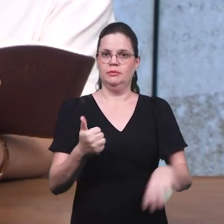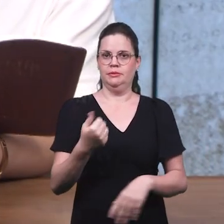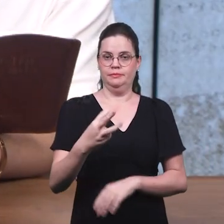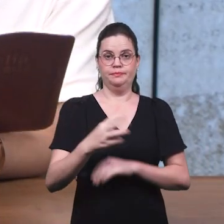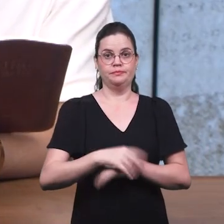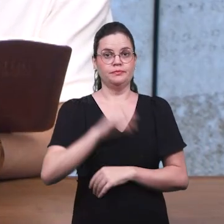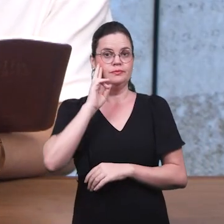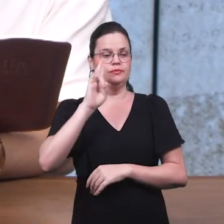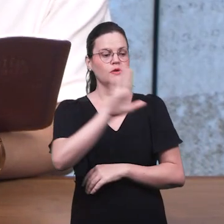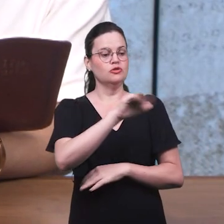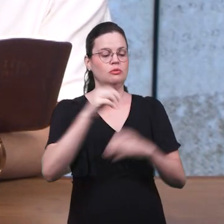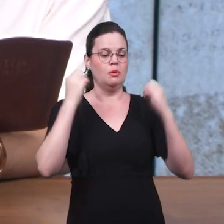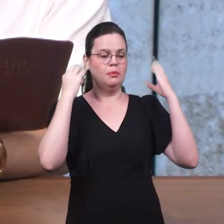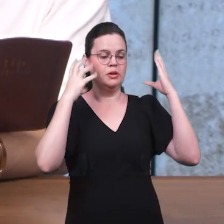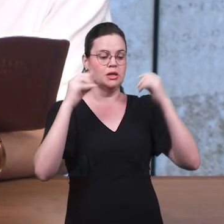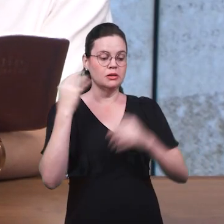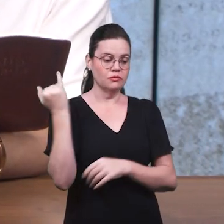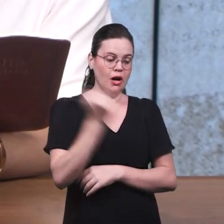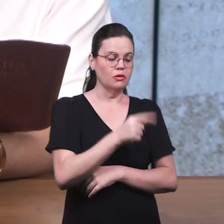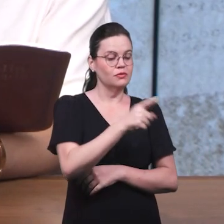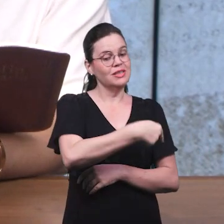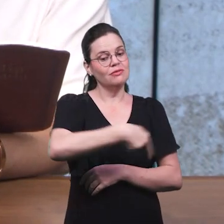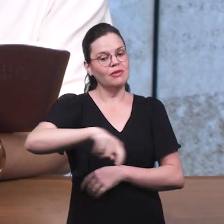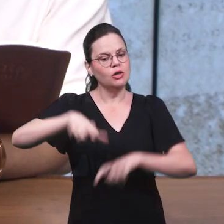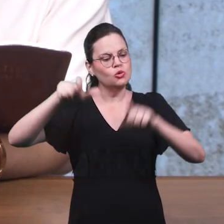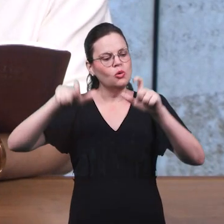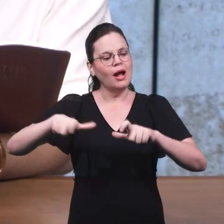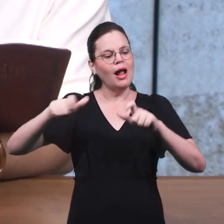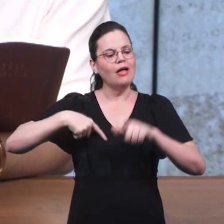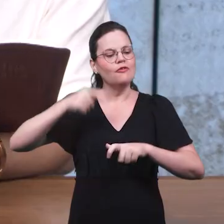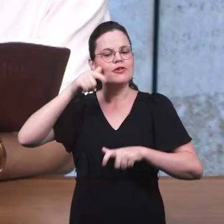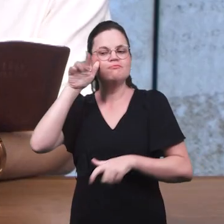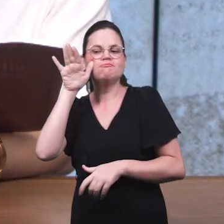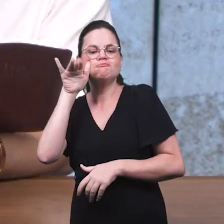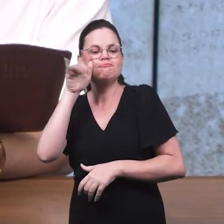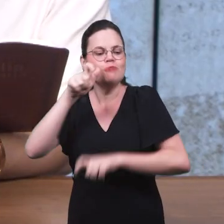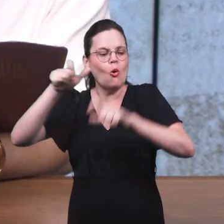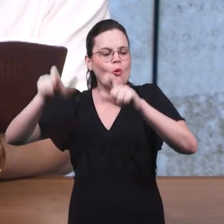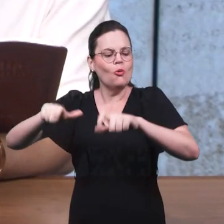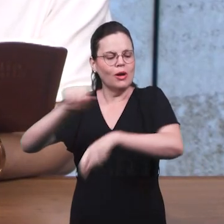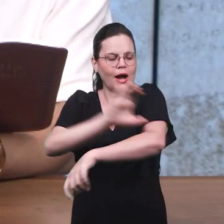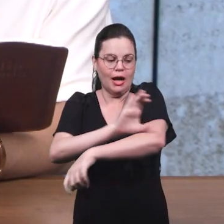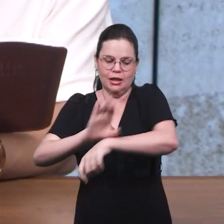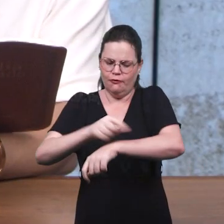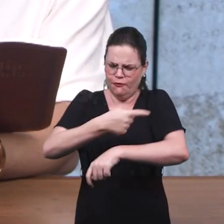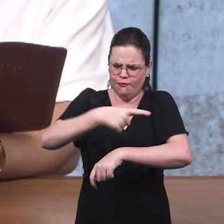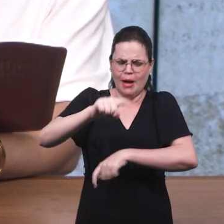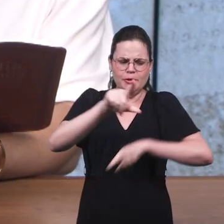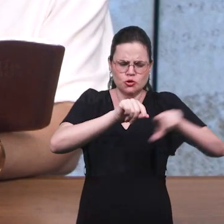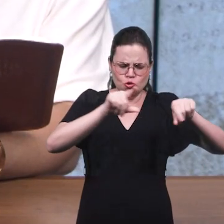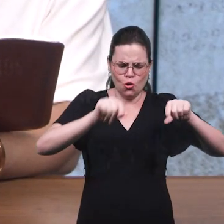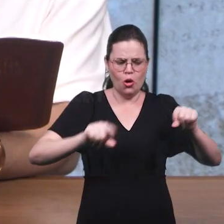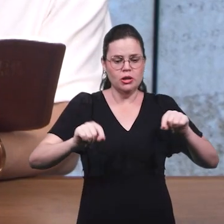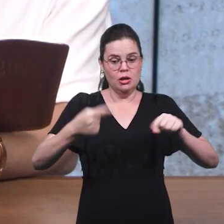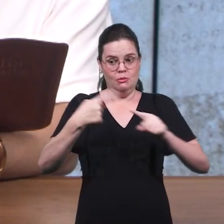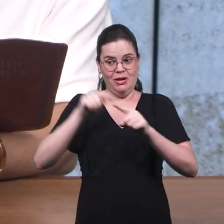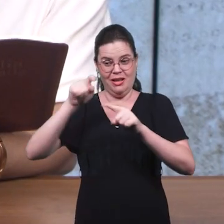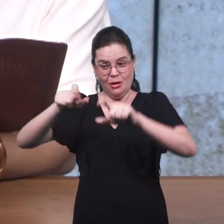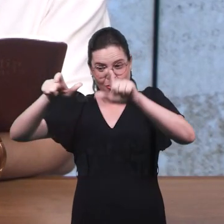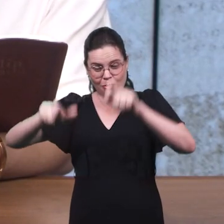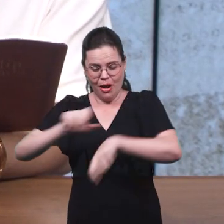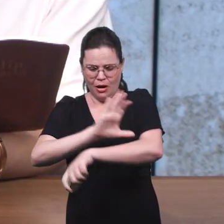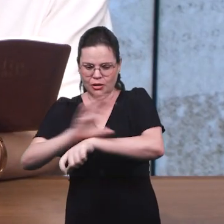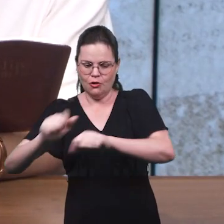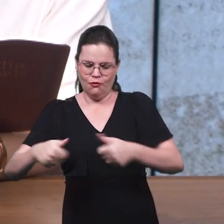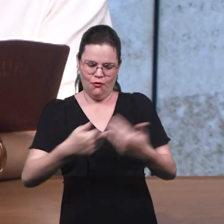Moisés, dizendo: envia homens que espiem a terra de Canaã, que eu hei de dar aos filhos de